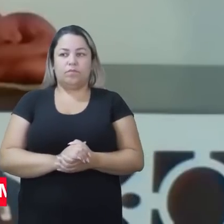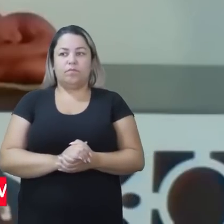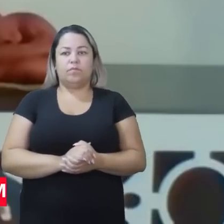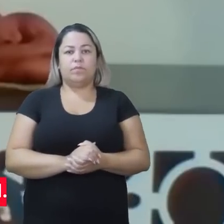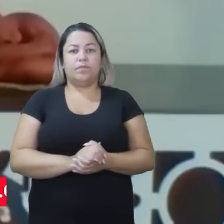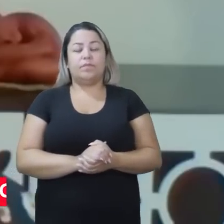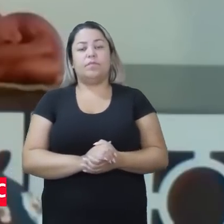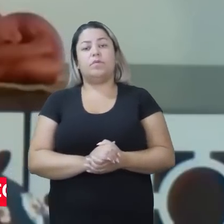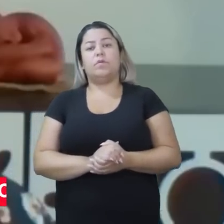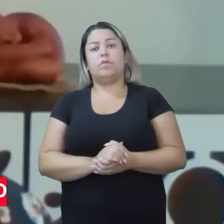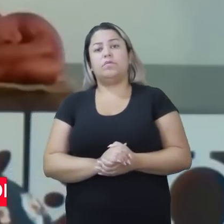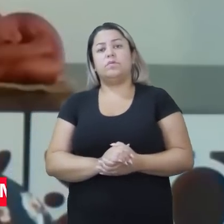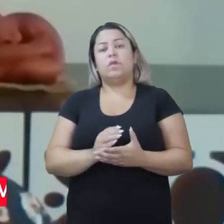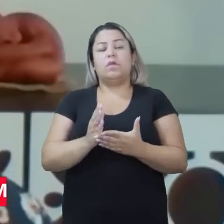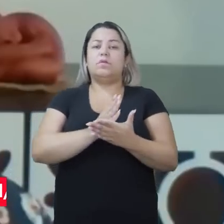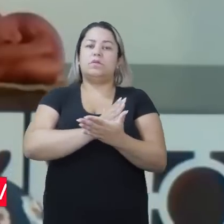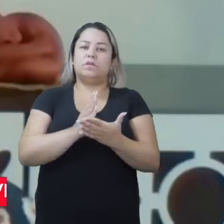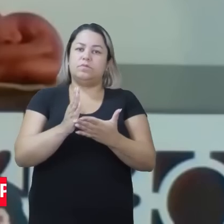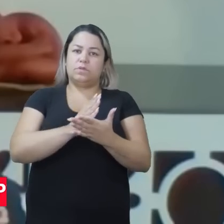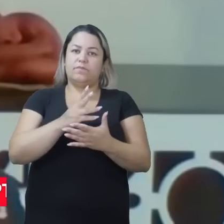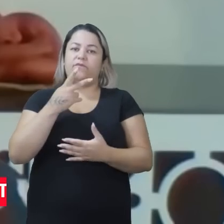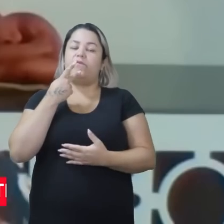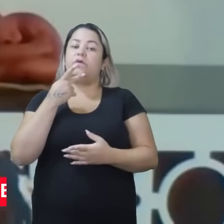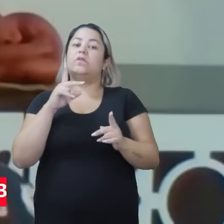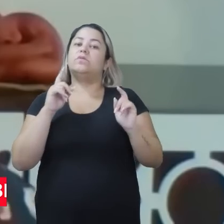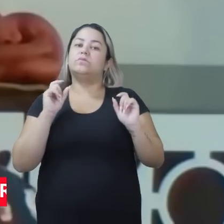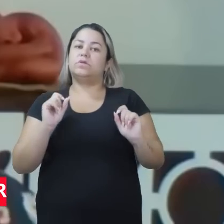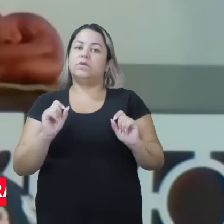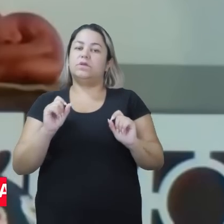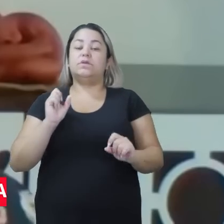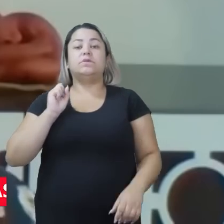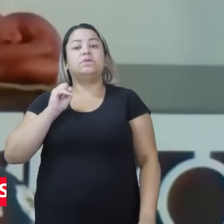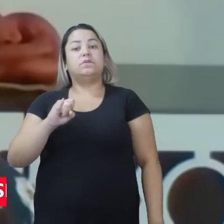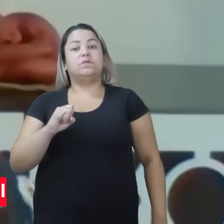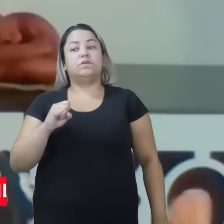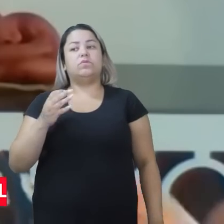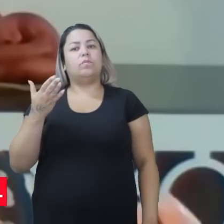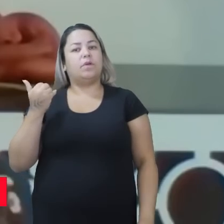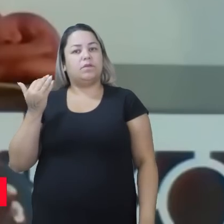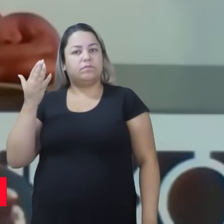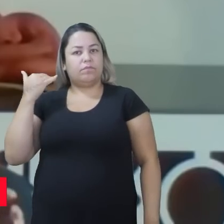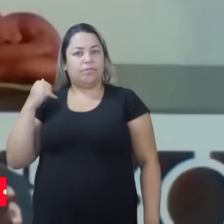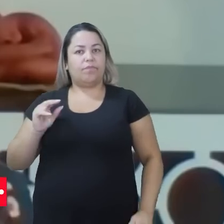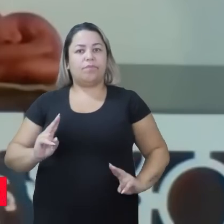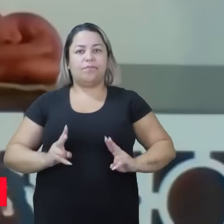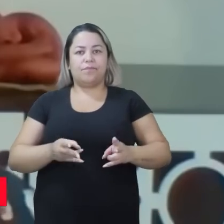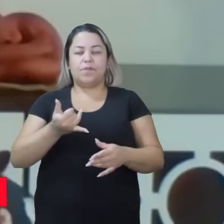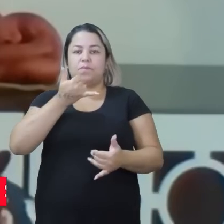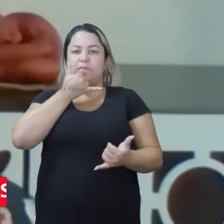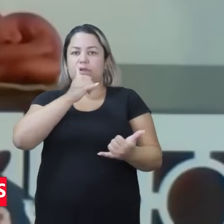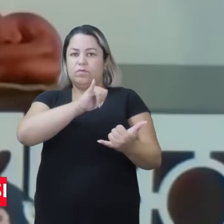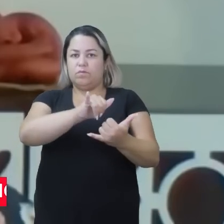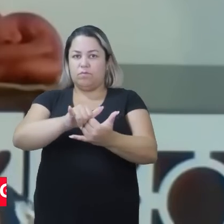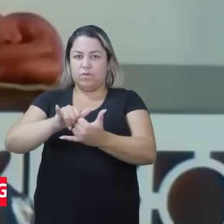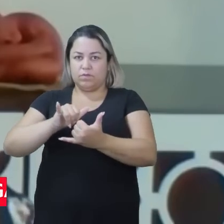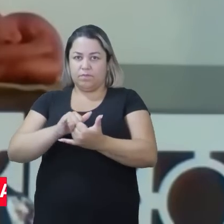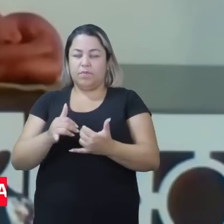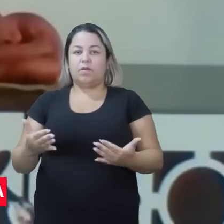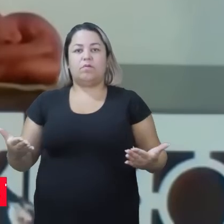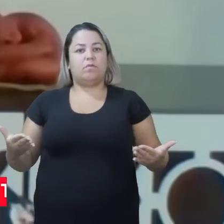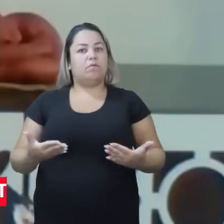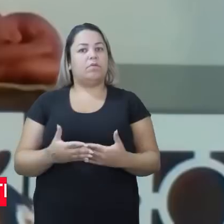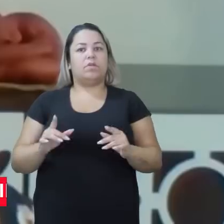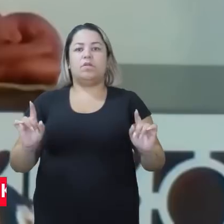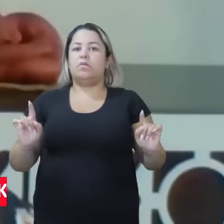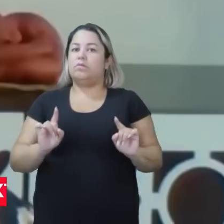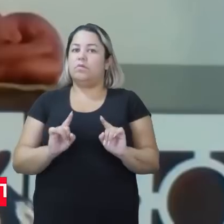nós estamos de alguma maneira dizendo o seguinte: se no passado a gente sempre perdoou, a partir de agora a gente não vai